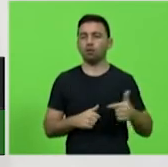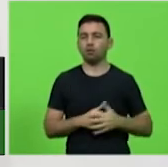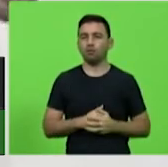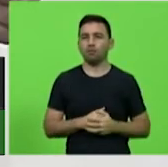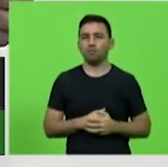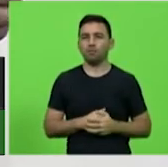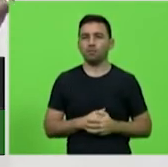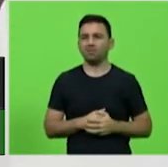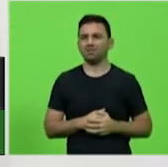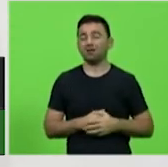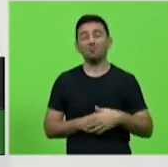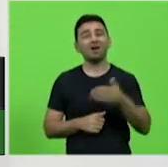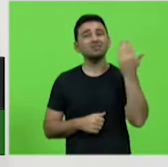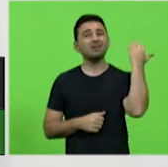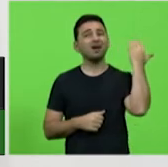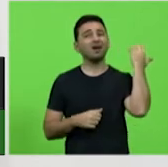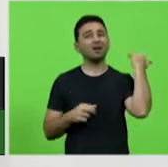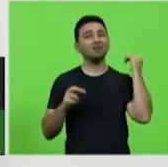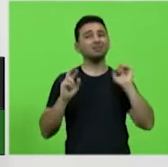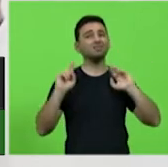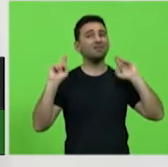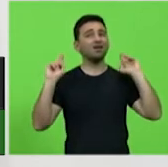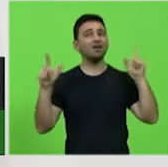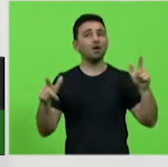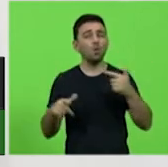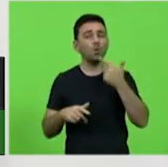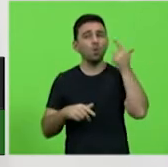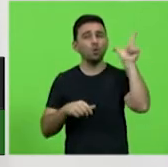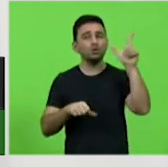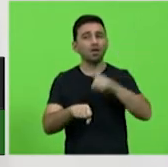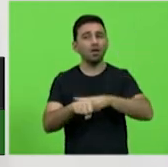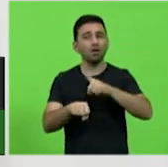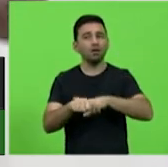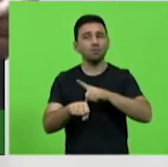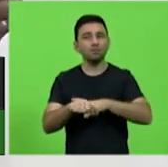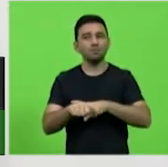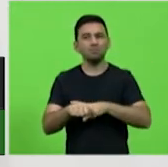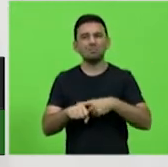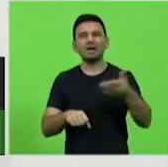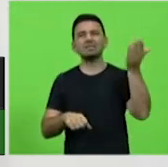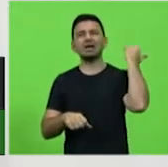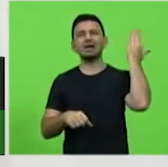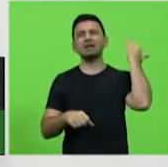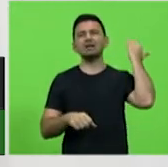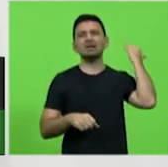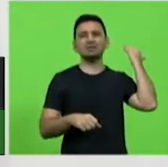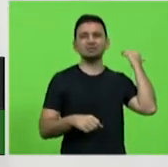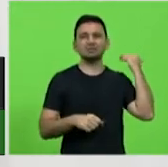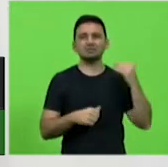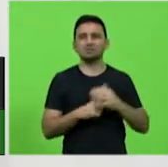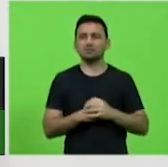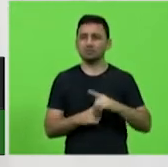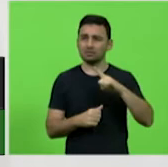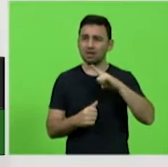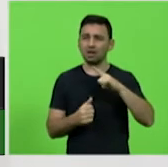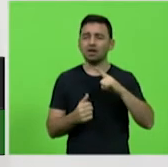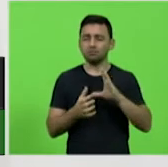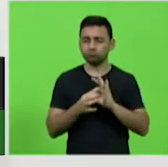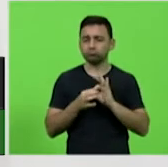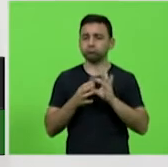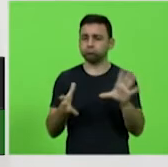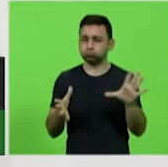outro momento, aquilo era uma outra época, naquele cenário lá atrás, onde houve a concessão da